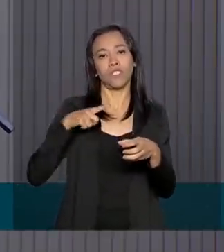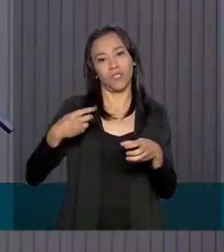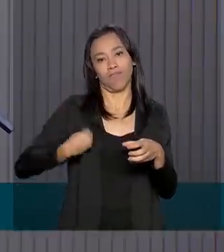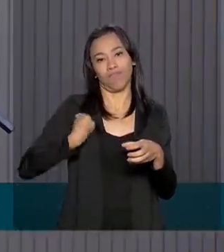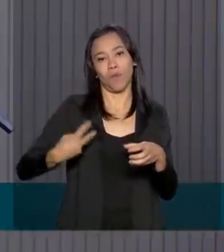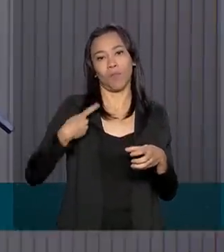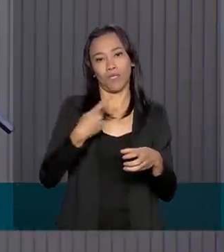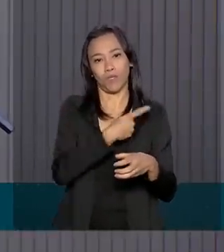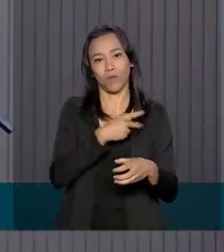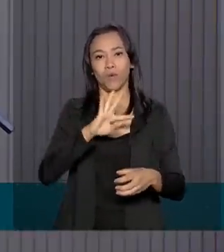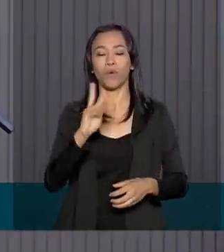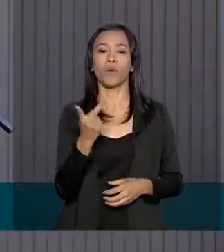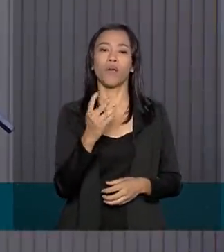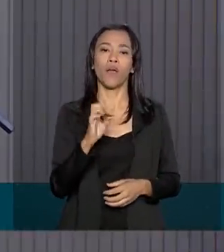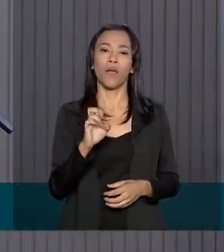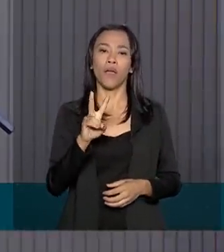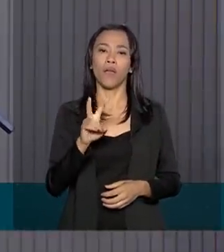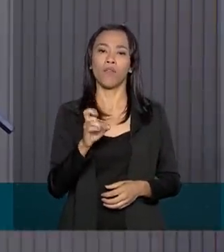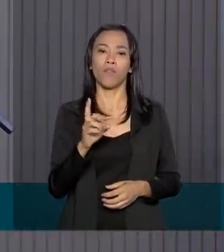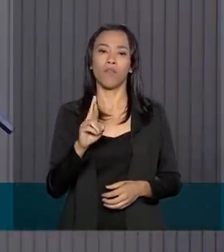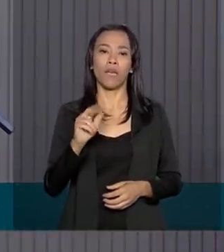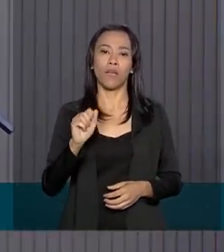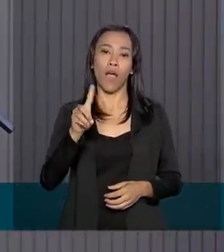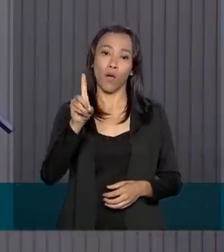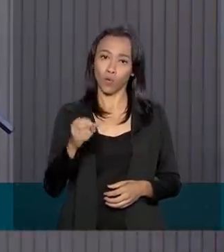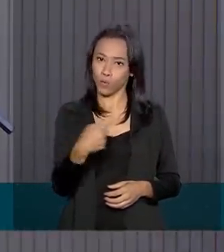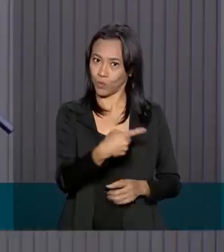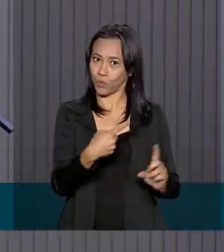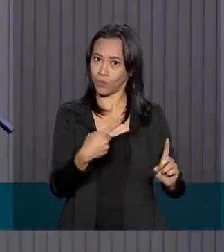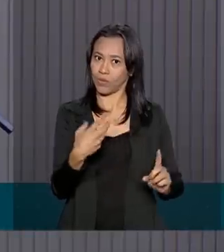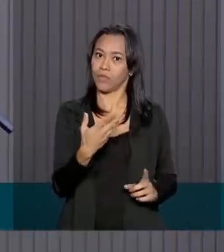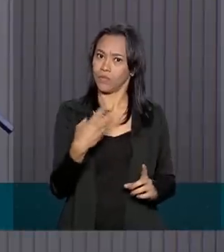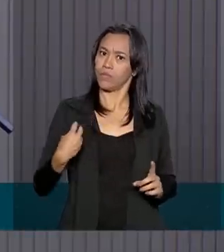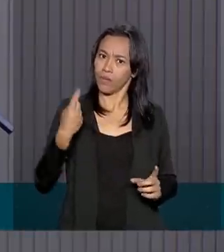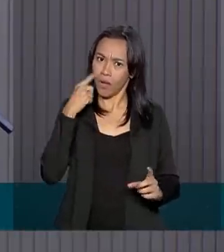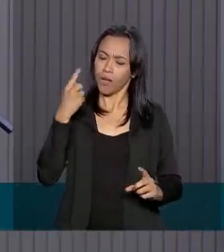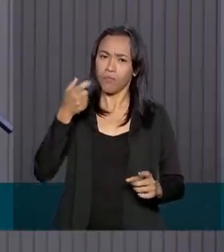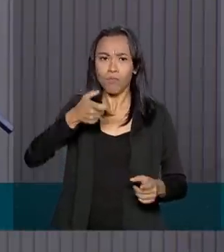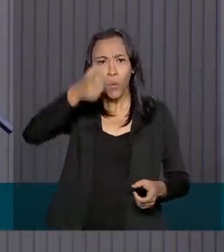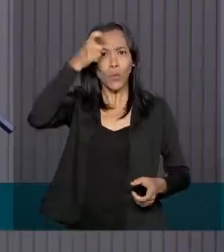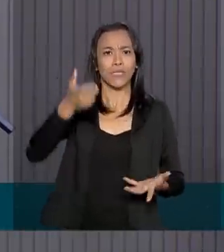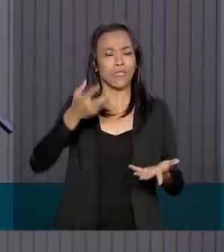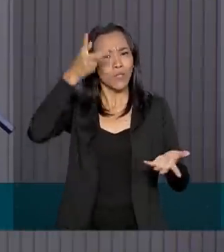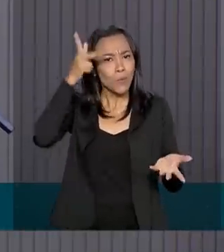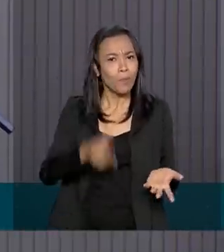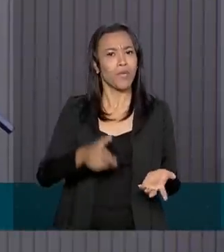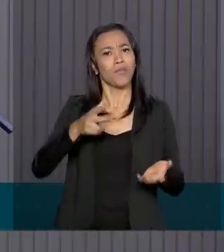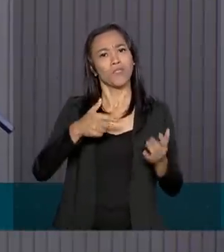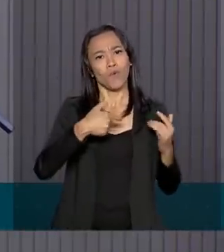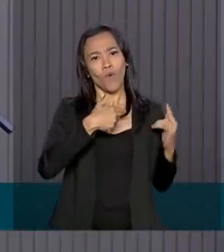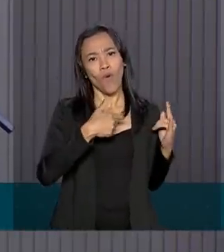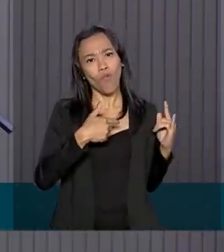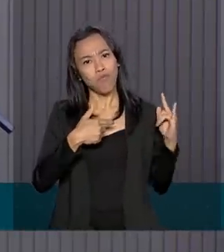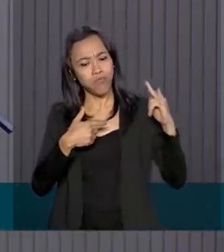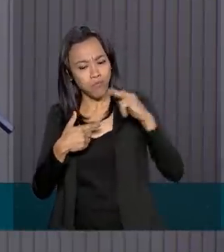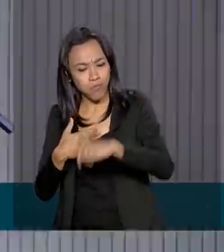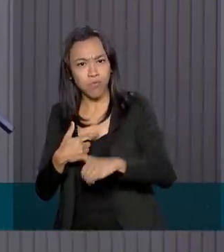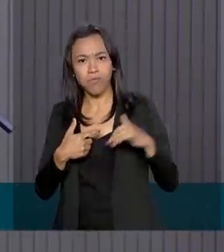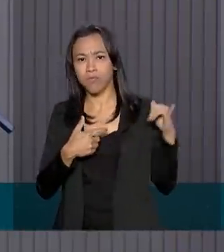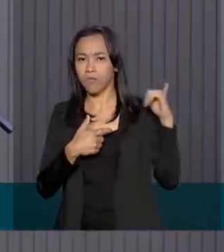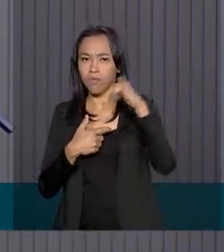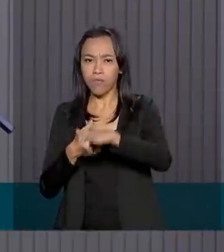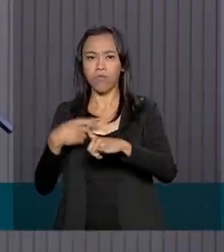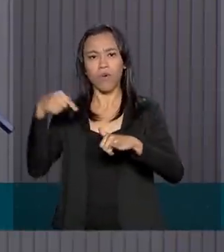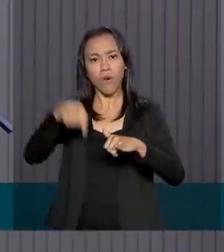Everaldo, presente aqui. E ele veio, por coincidência, no mesmo voo meu de Brasília para cá. Uma dupla